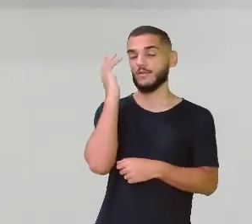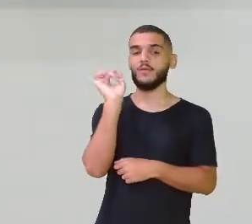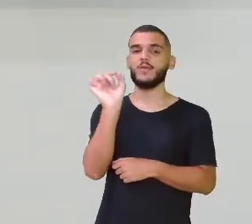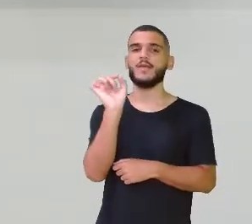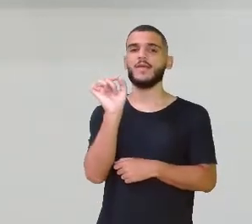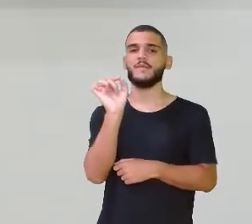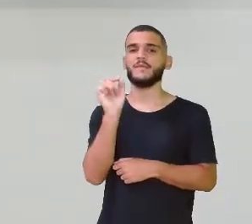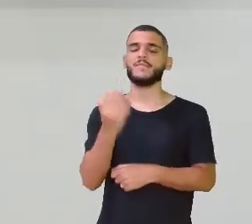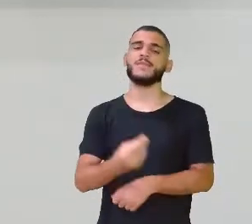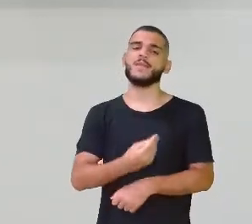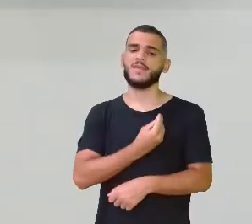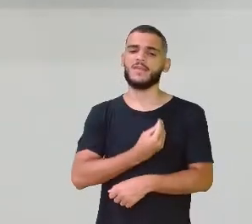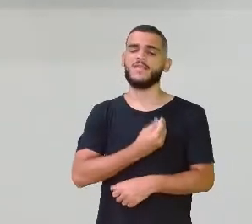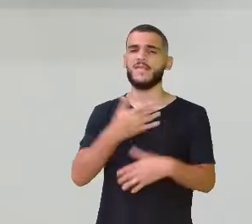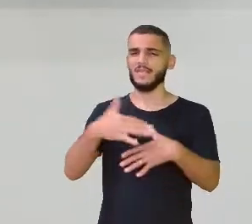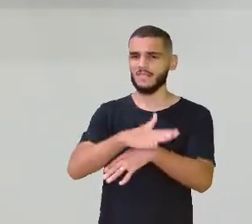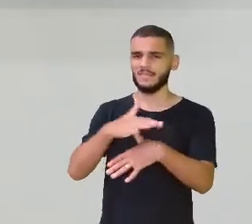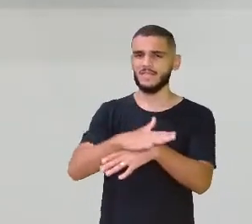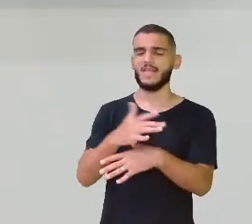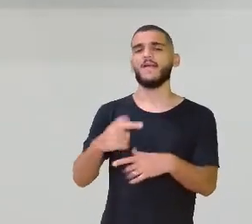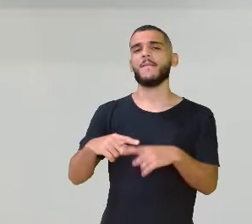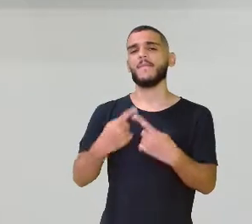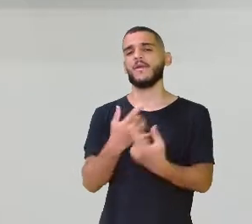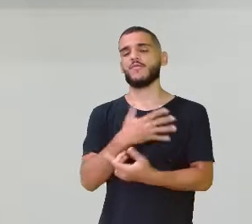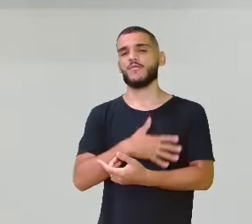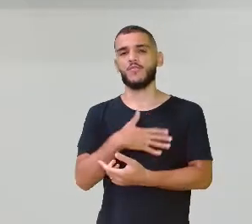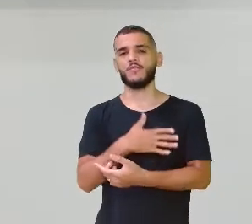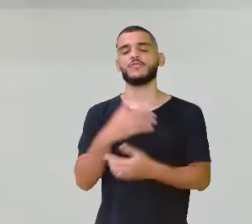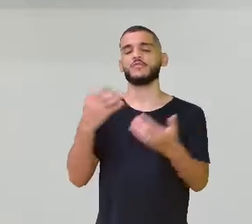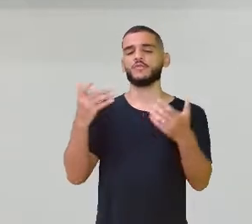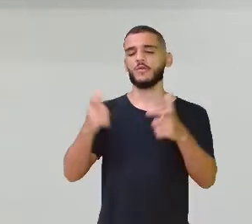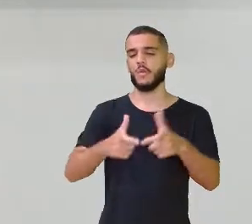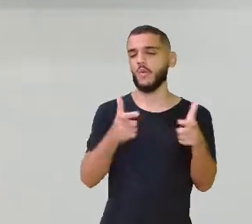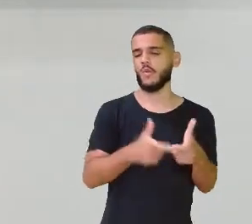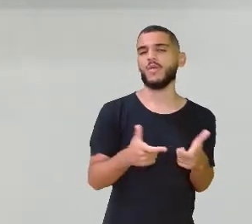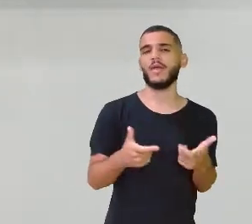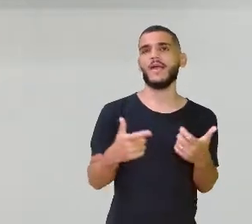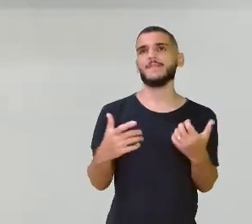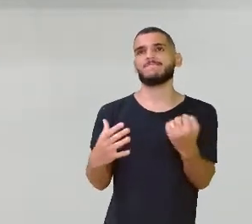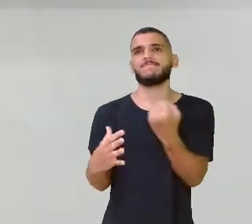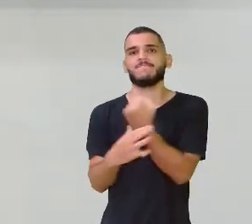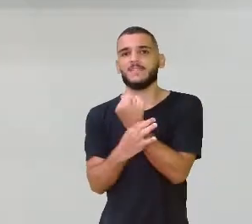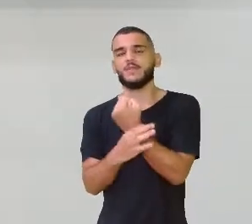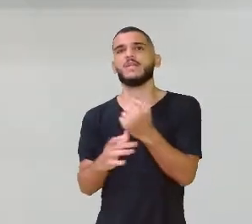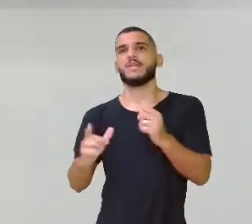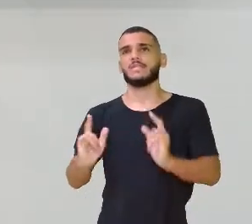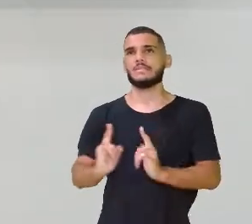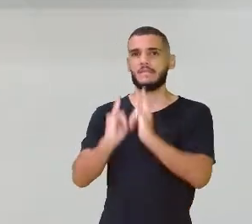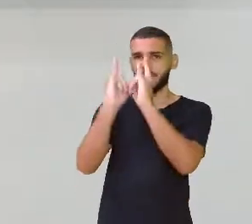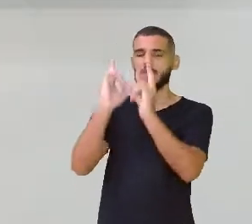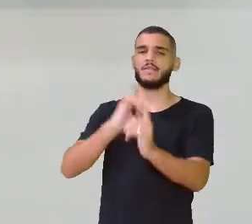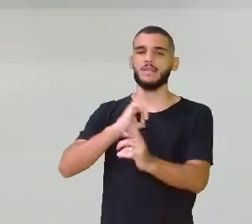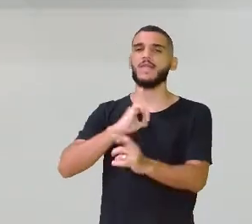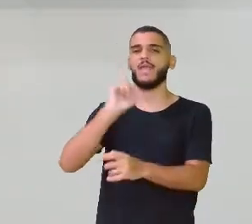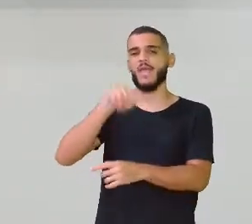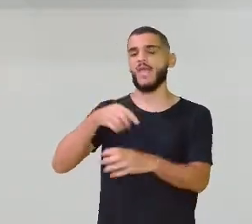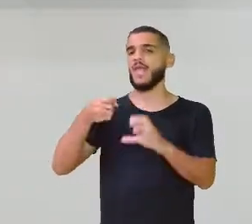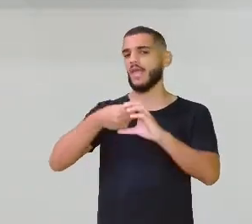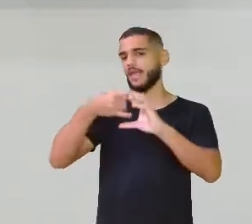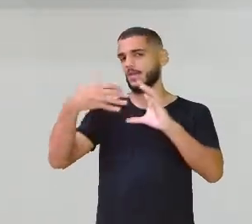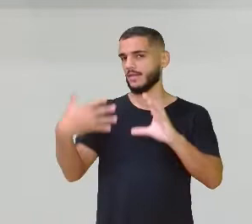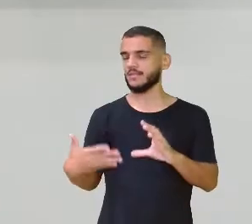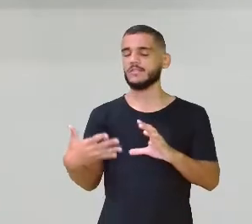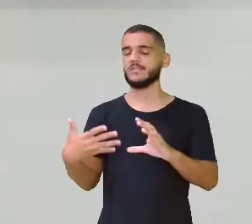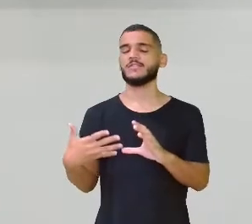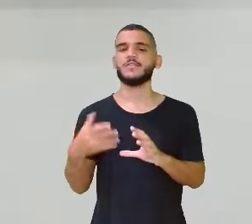na cidade e gostam mais de morar em locais fechados, gostam mais daquela segurança dos prédios. É uma característica